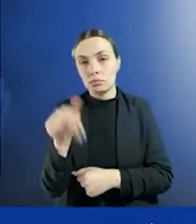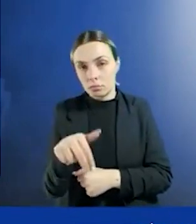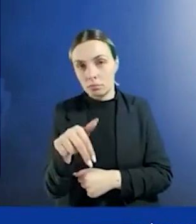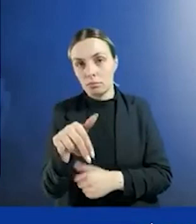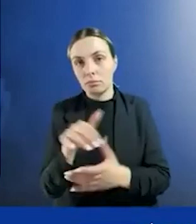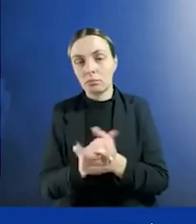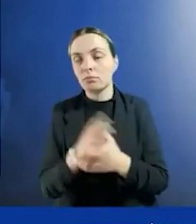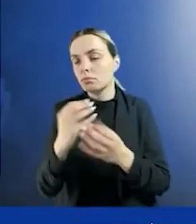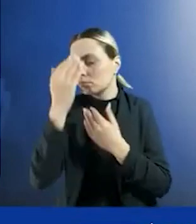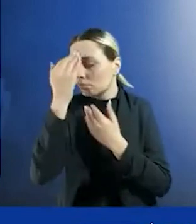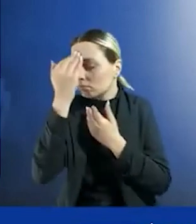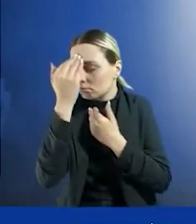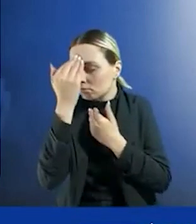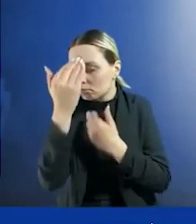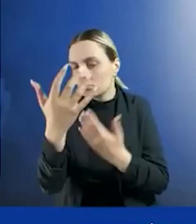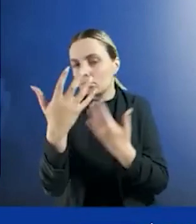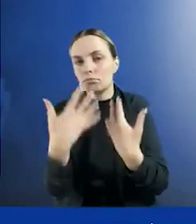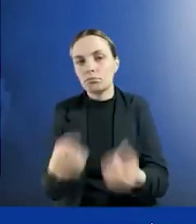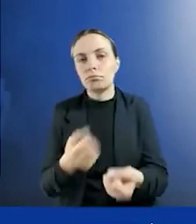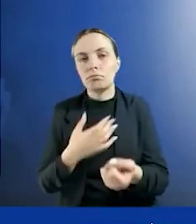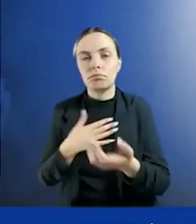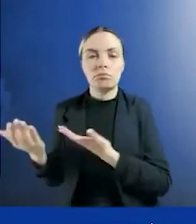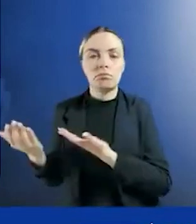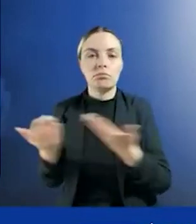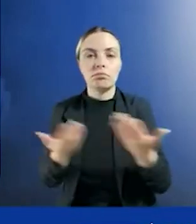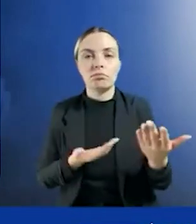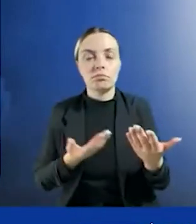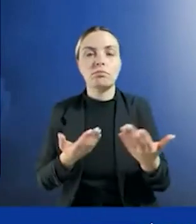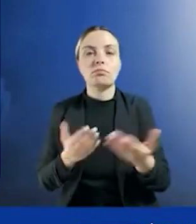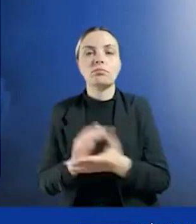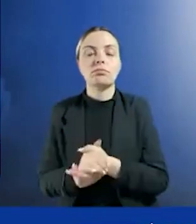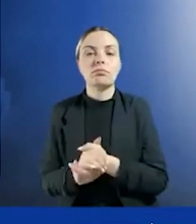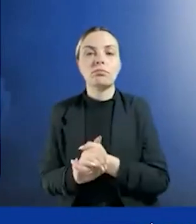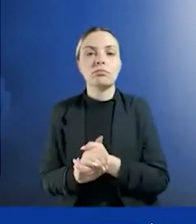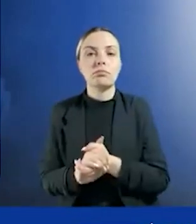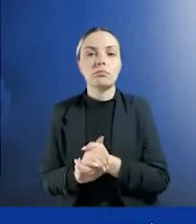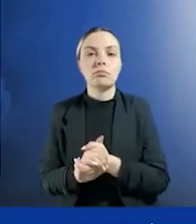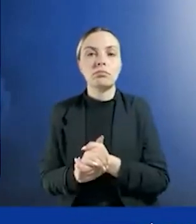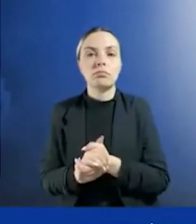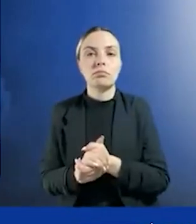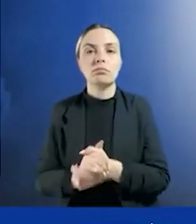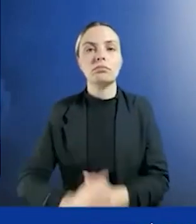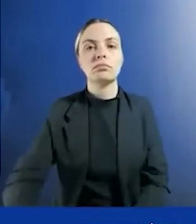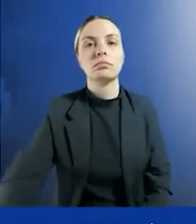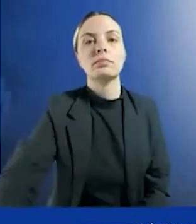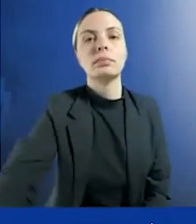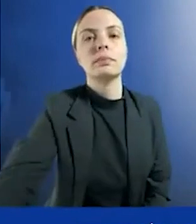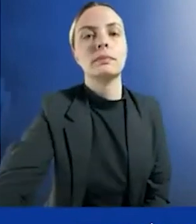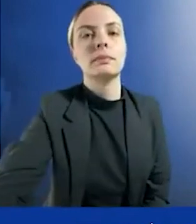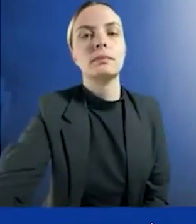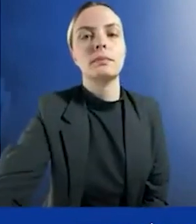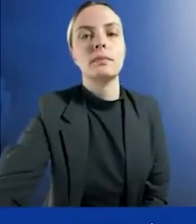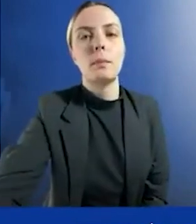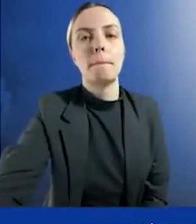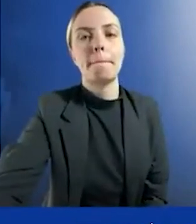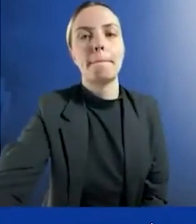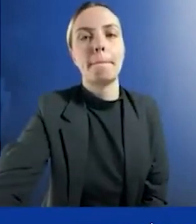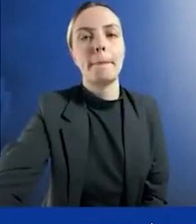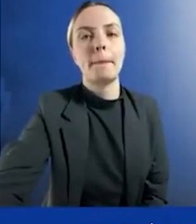por aceitar nosso convite. It's a pleasure to receive you in Brasília Pavilion. The floor is yours.